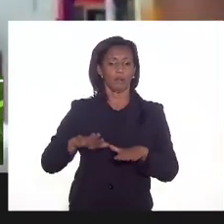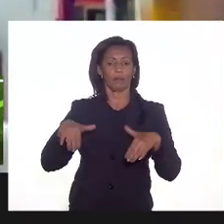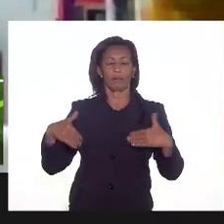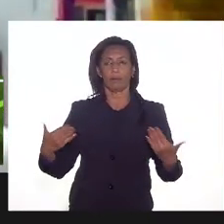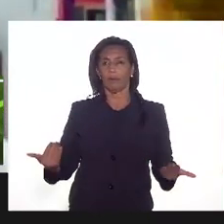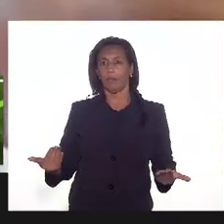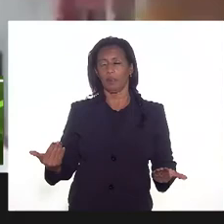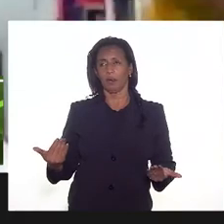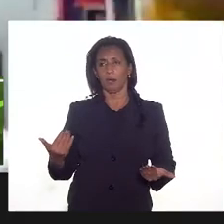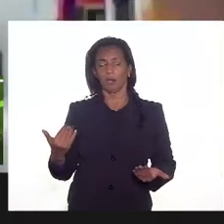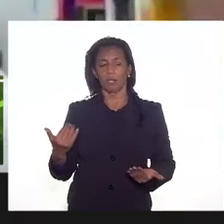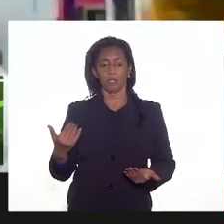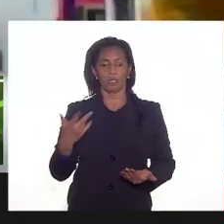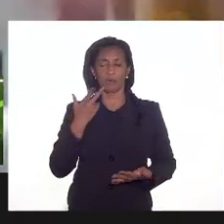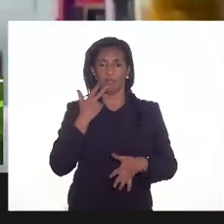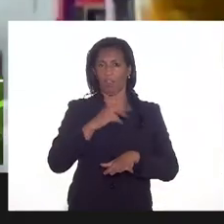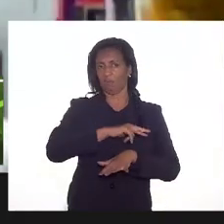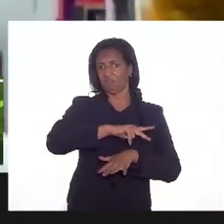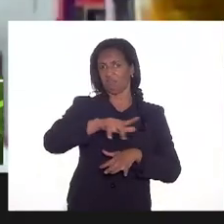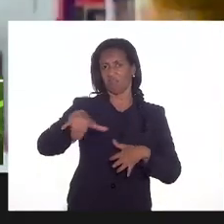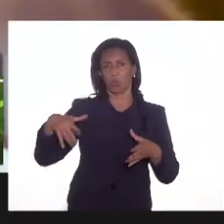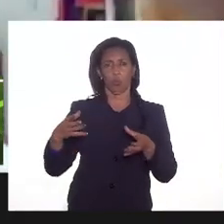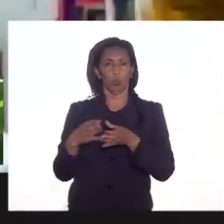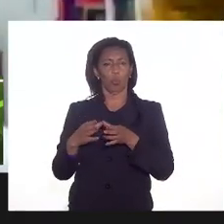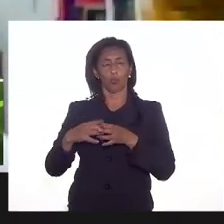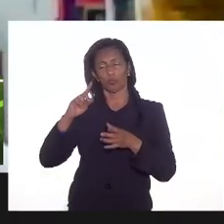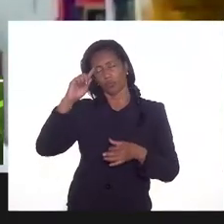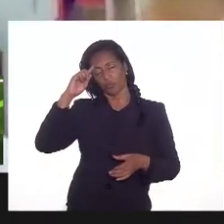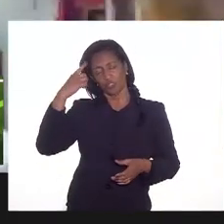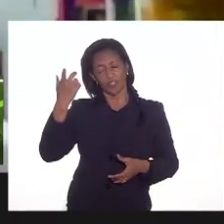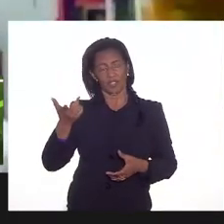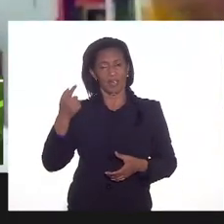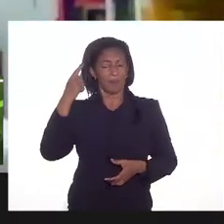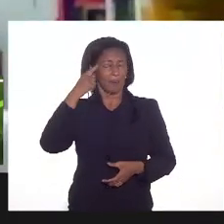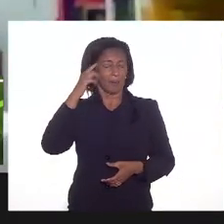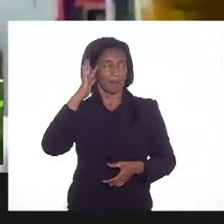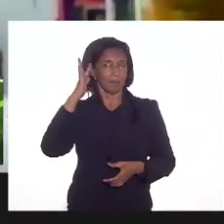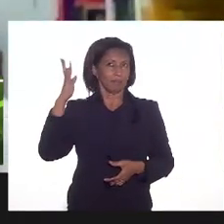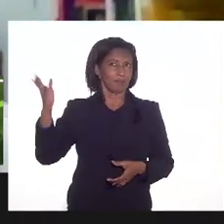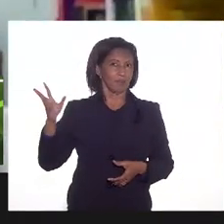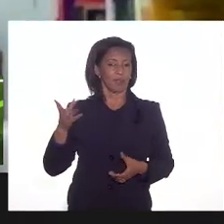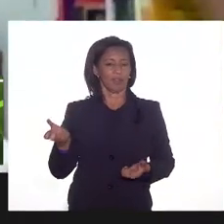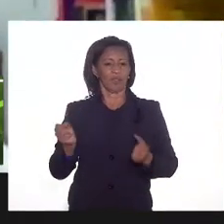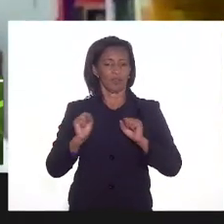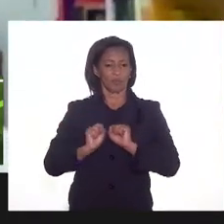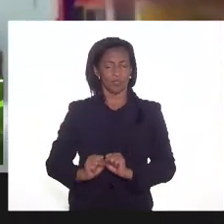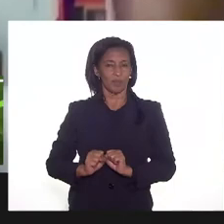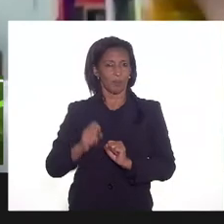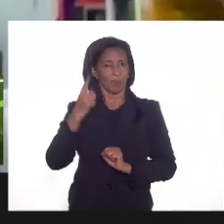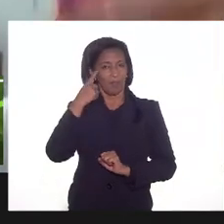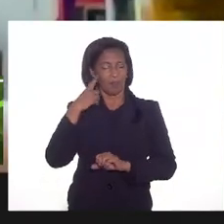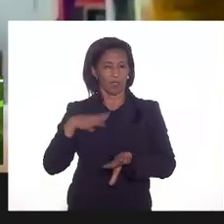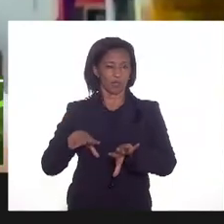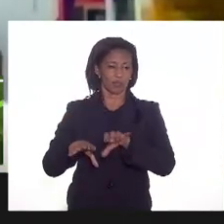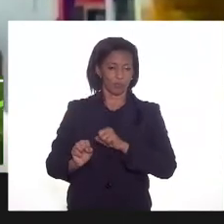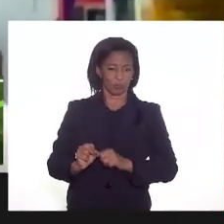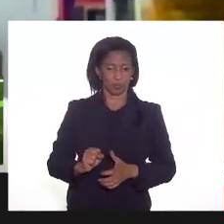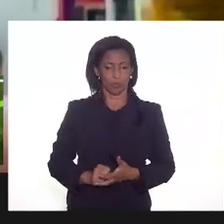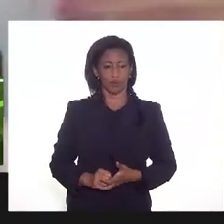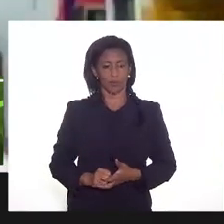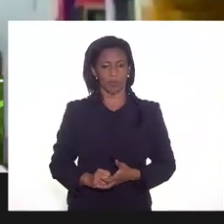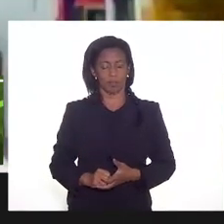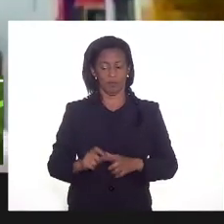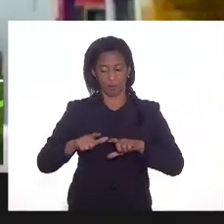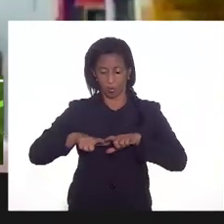eu estou, né, vai um conjunto de ideias, né, você pensando assim, você pode trazer as formações, e Ivana falou sobre